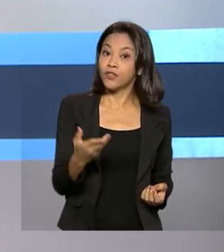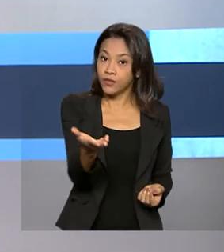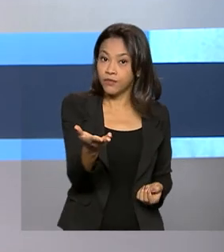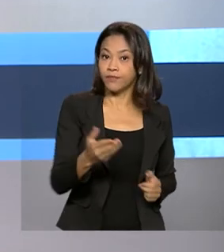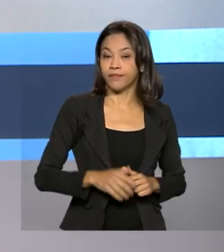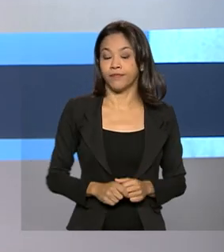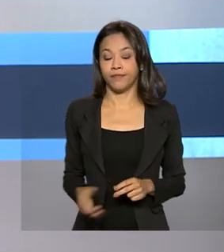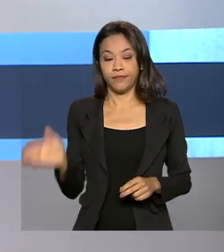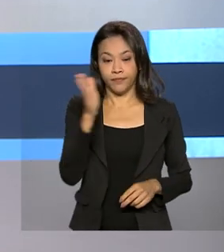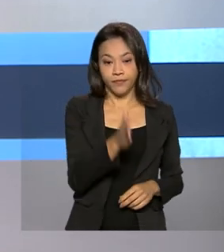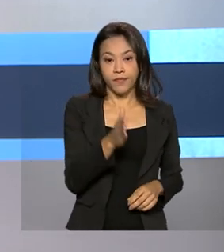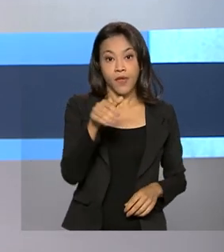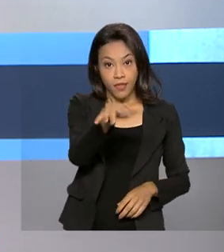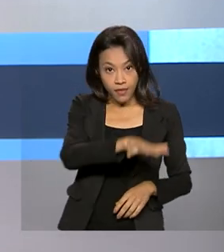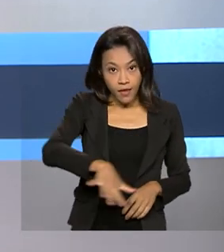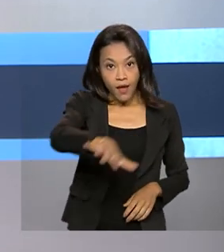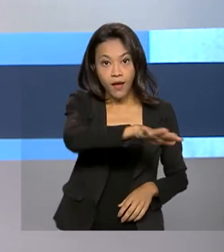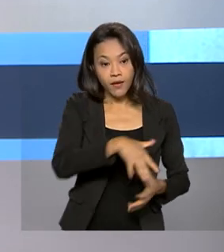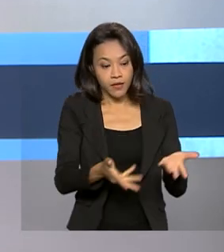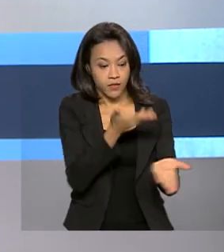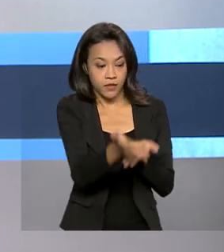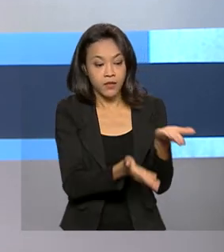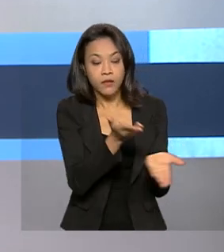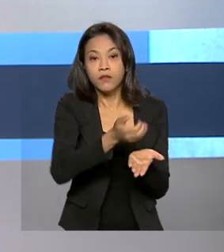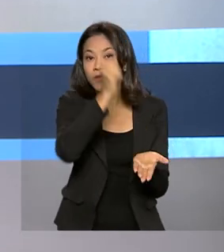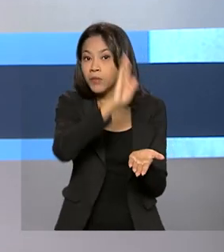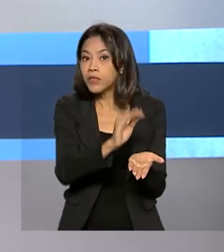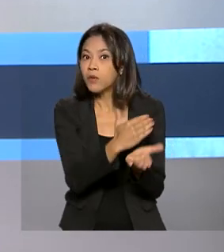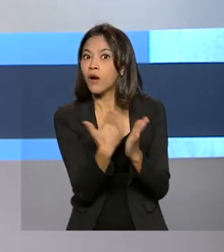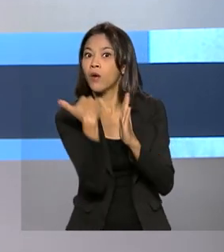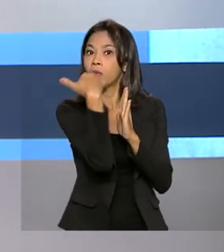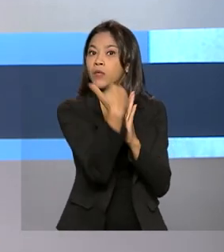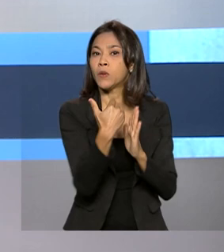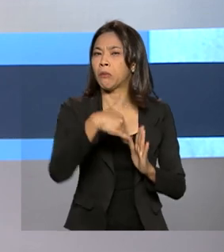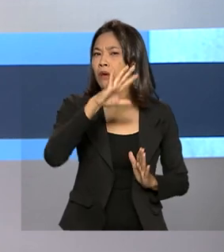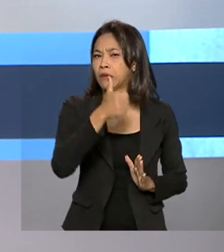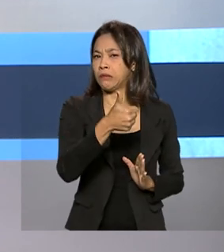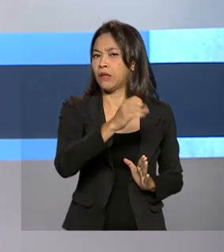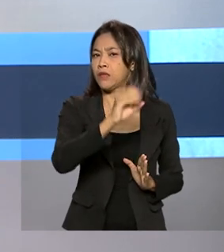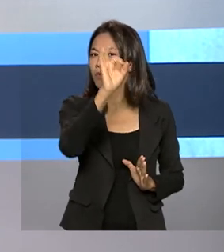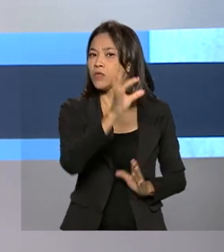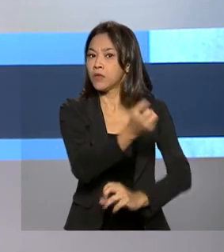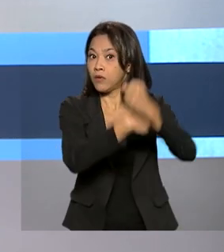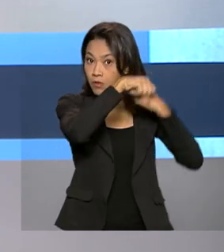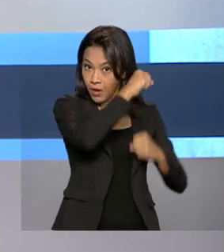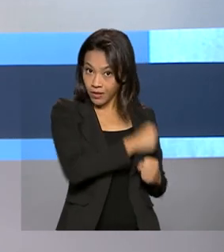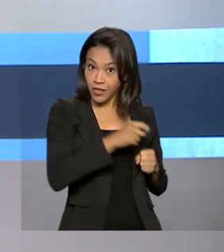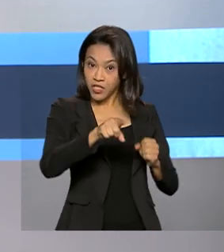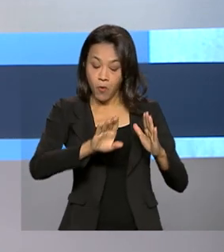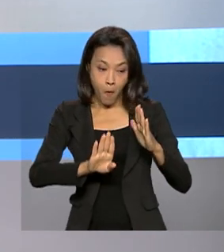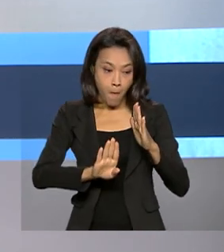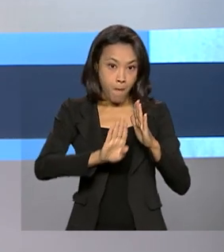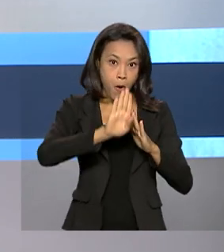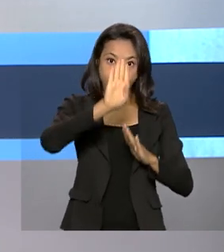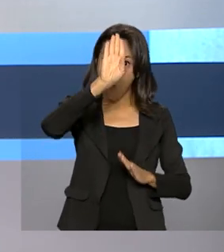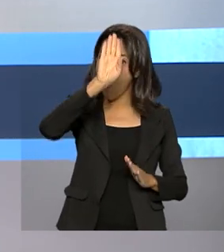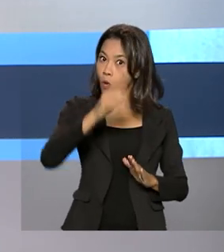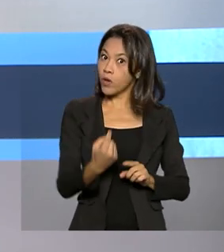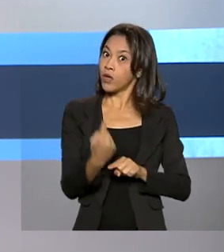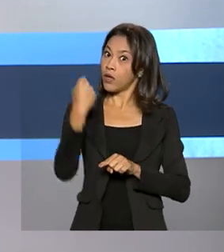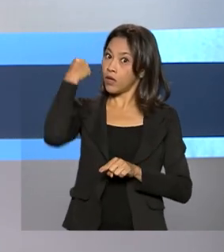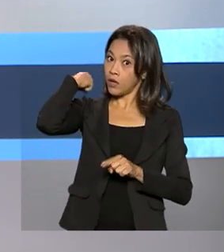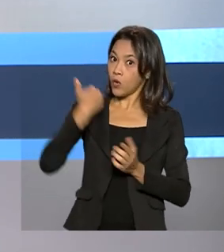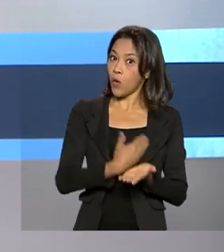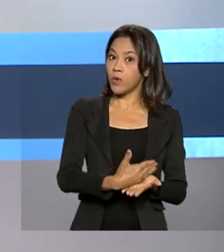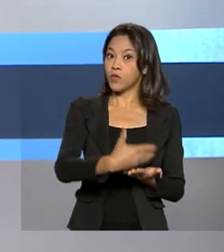E o setor de serviços no Brasil cresceu mais de 10% ano passado, recorde da série histórica, que começou em 2012.